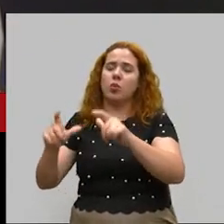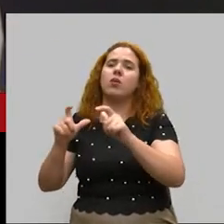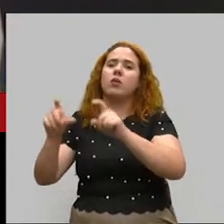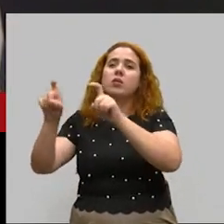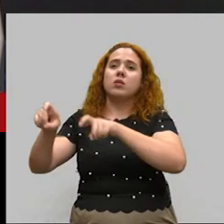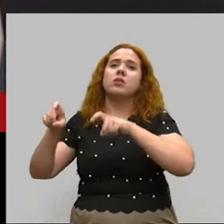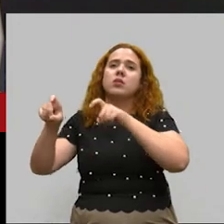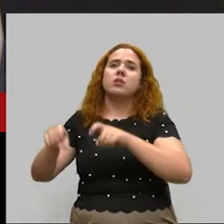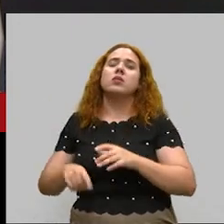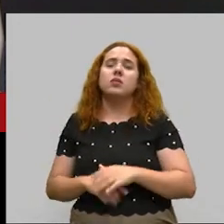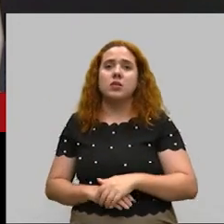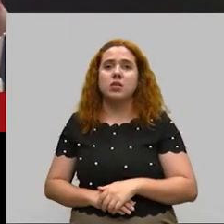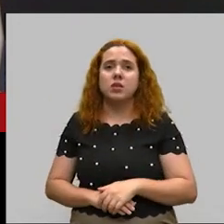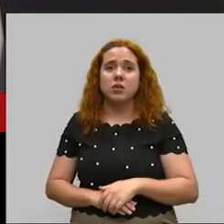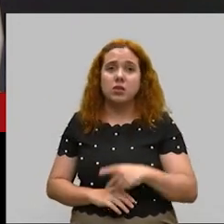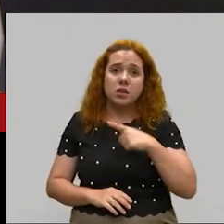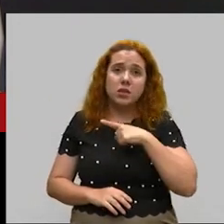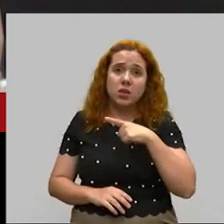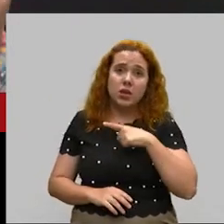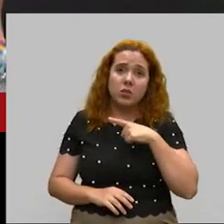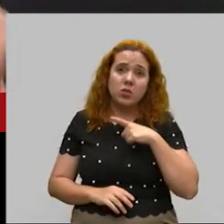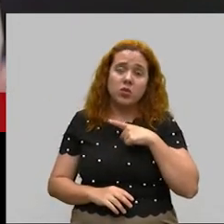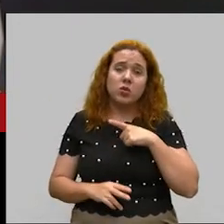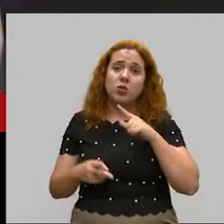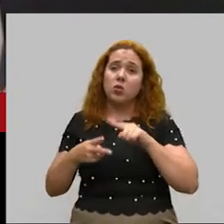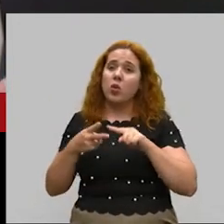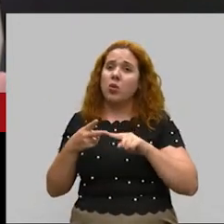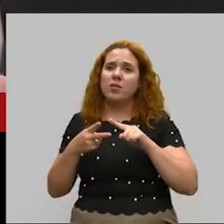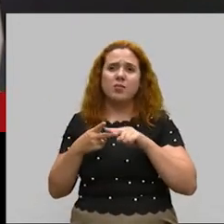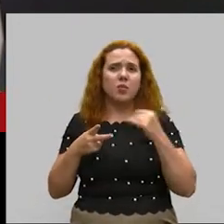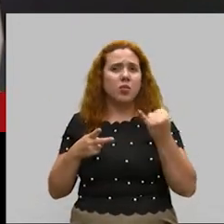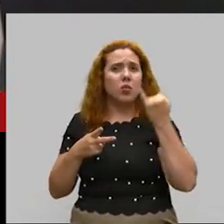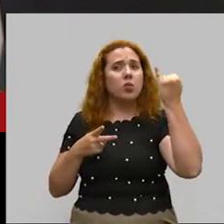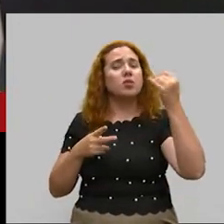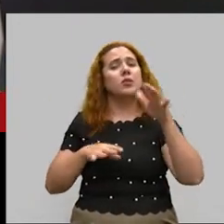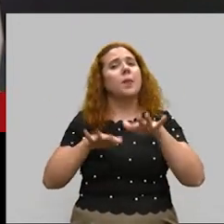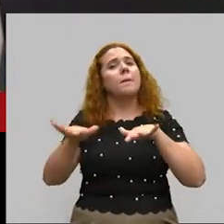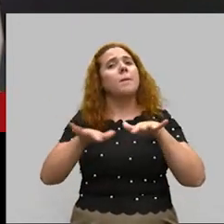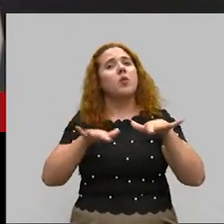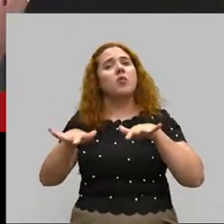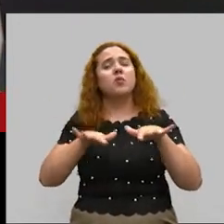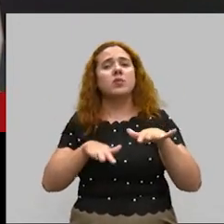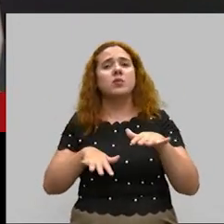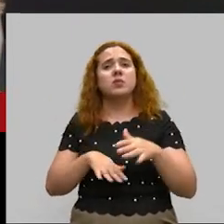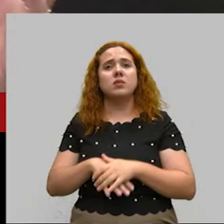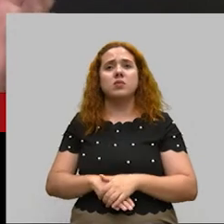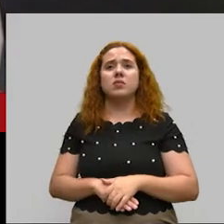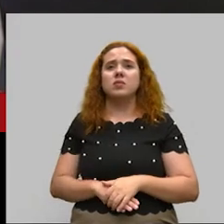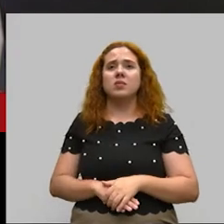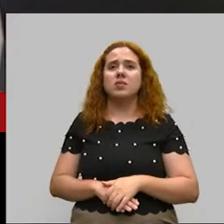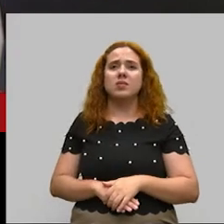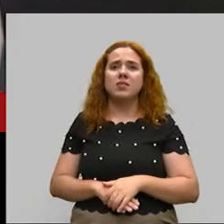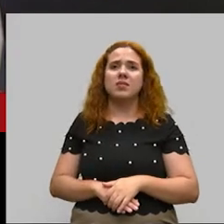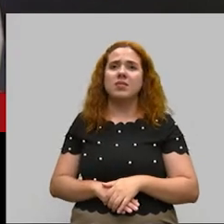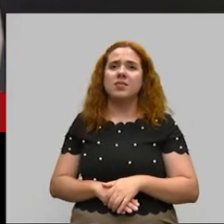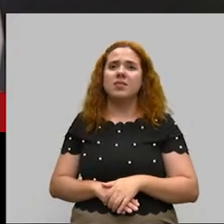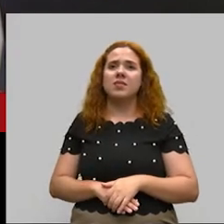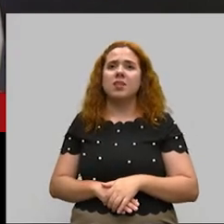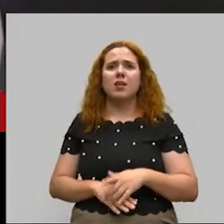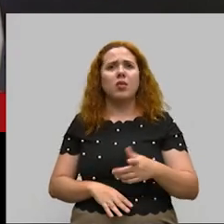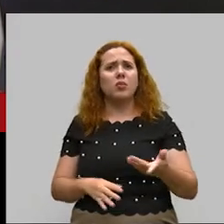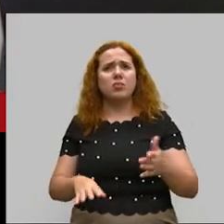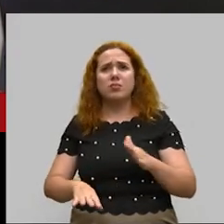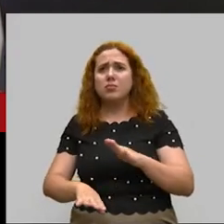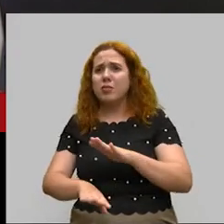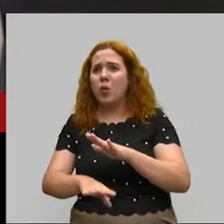duas dois grandes encaminhamentos Gerais vários movimentos contribuíram foi um dia nem sei como ele Coube num dia só